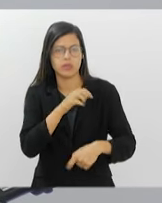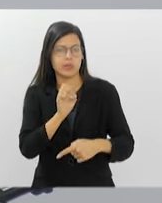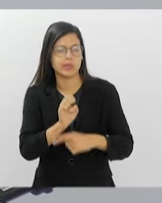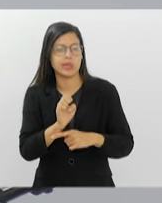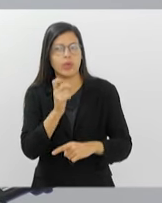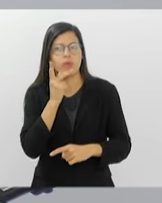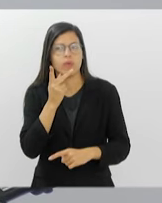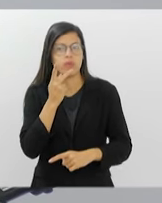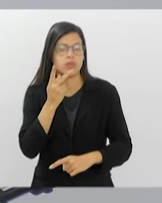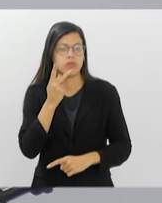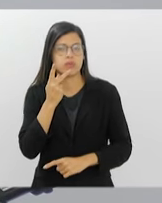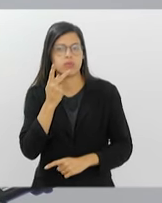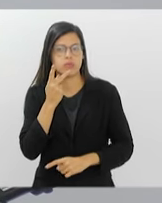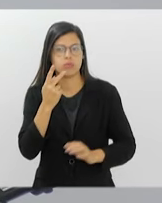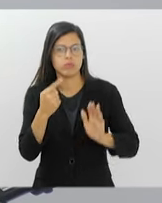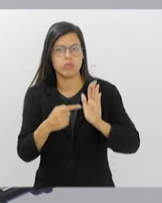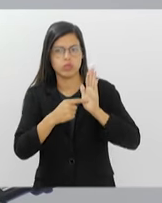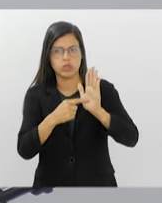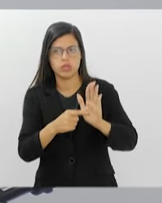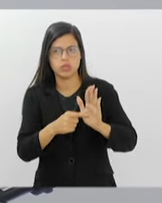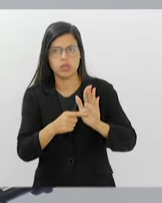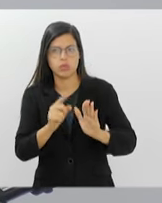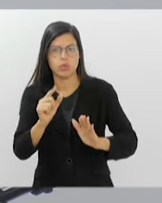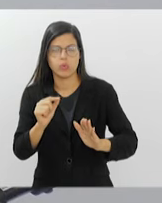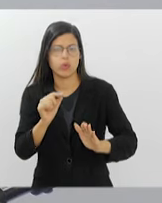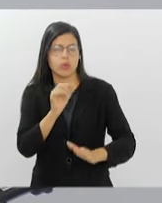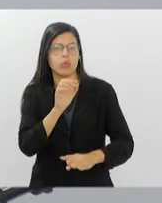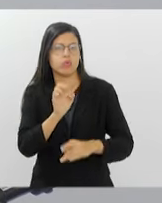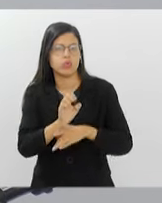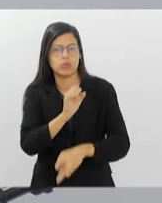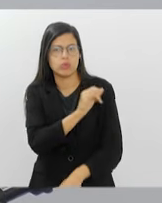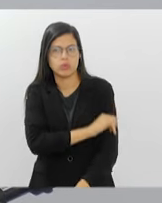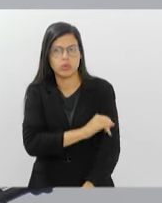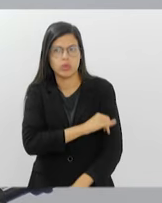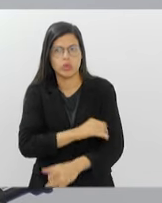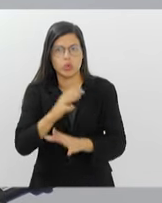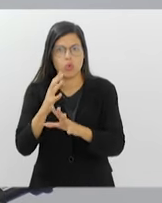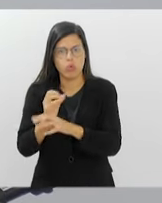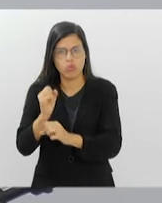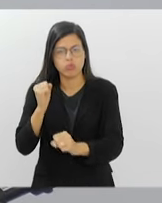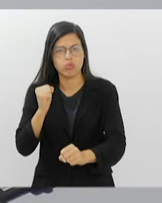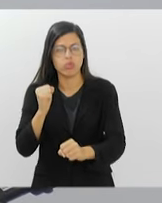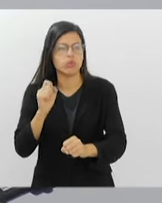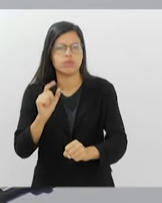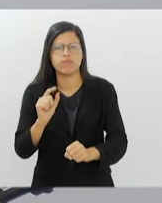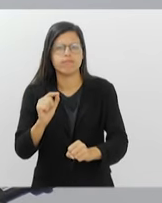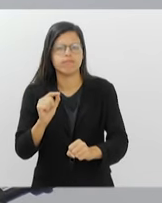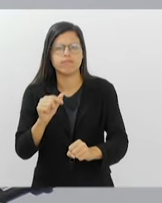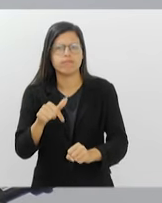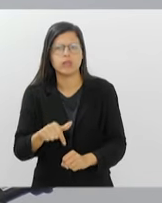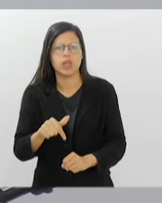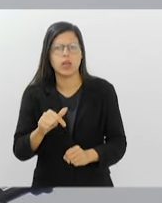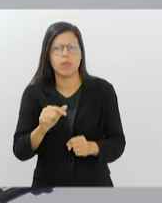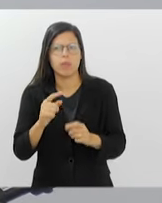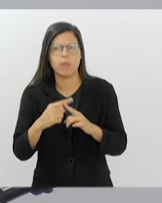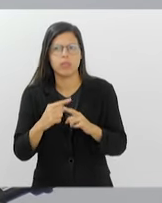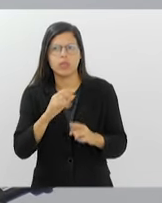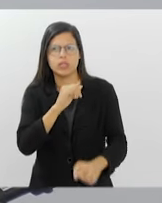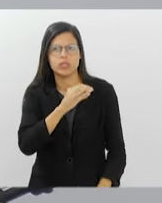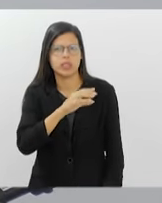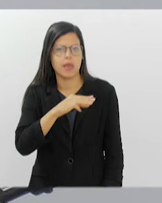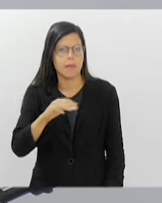em que que o Rio de Janeiro efetivamente lucra em que que incrementa o que que fomenta a economia do Estado o que que aumenta de cms do